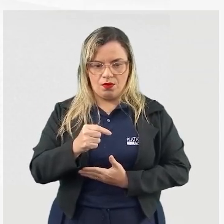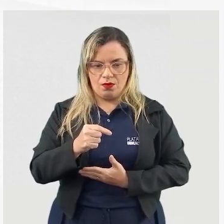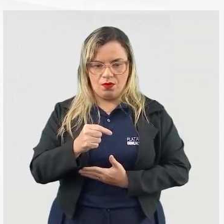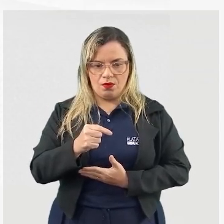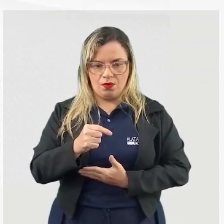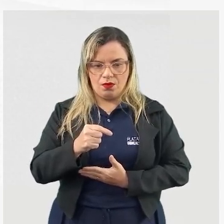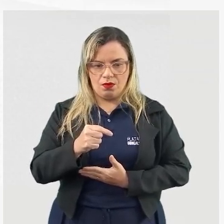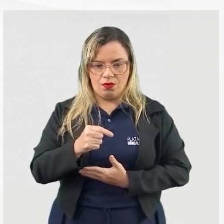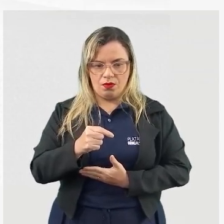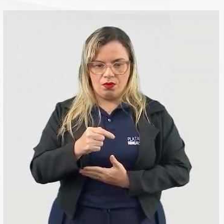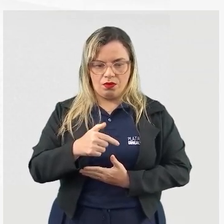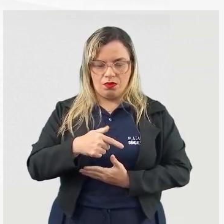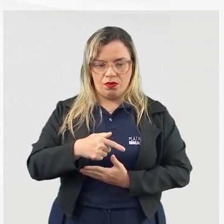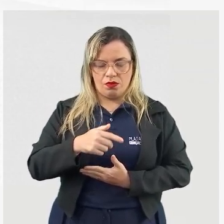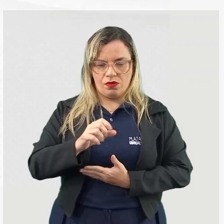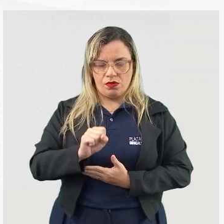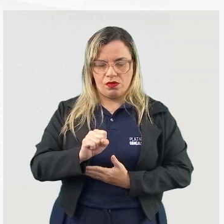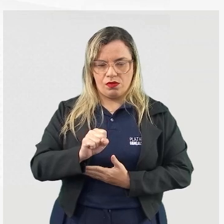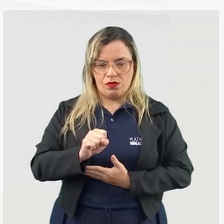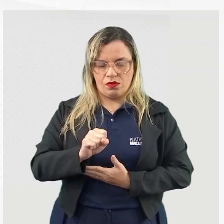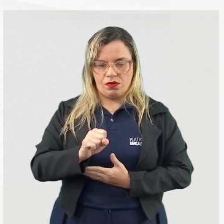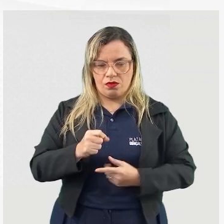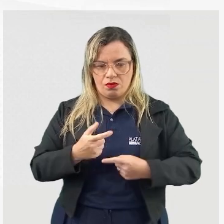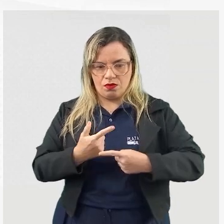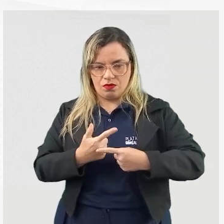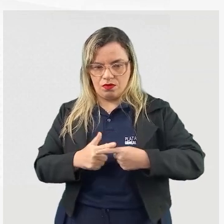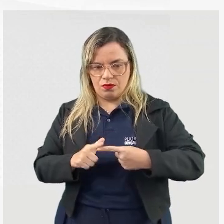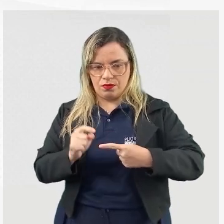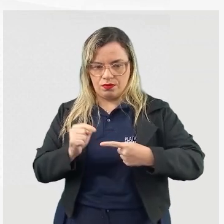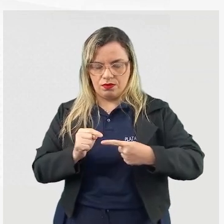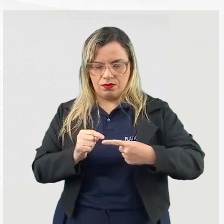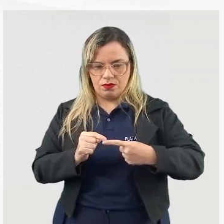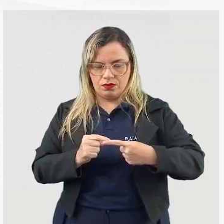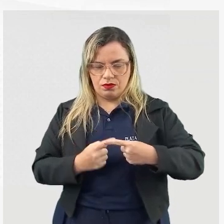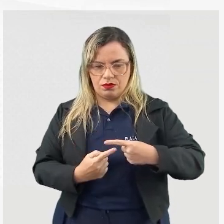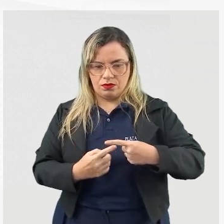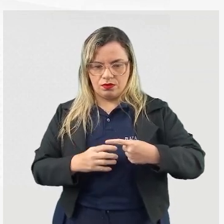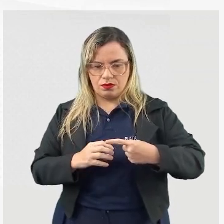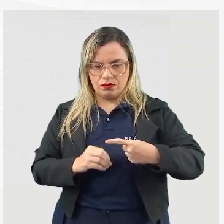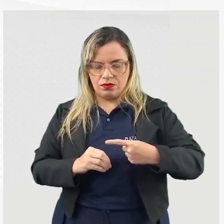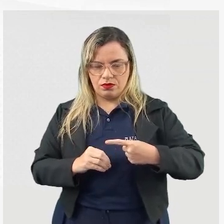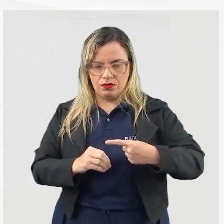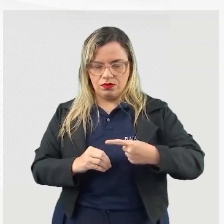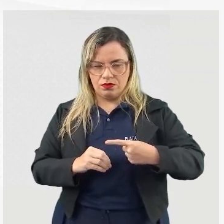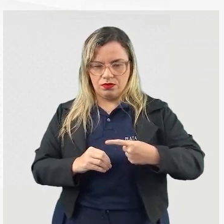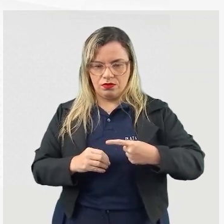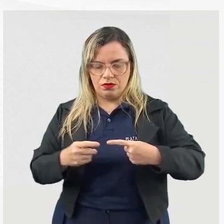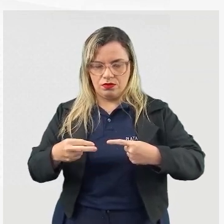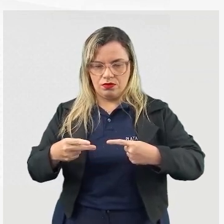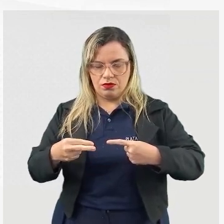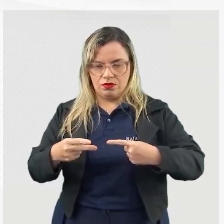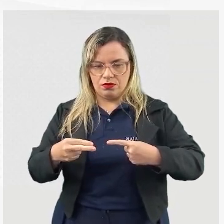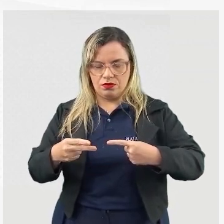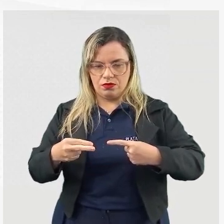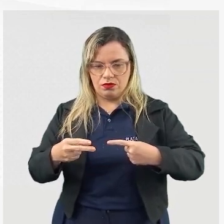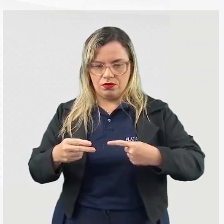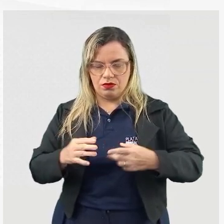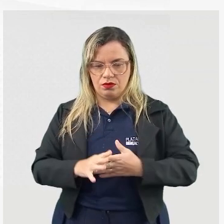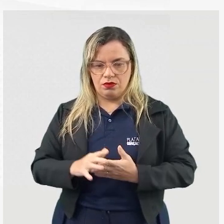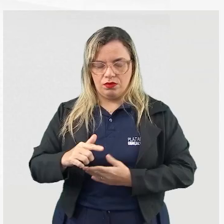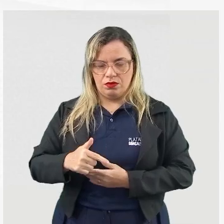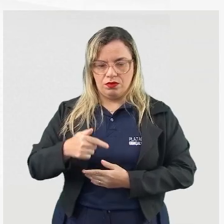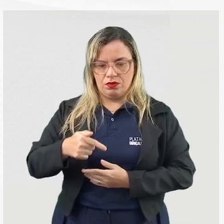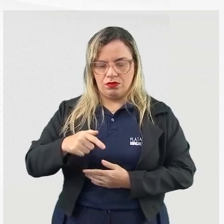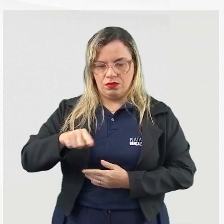78 dividido por 10, não é isso? Dividido por 10. Dividido por 10 ficou